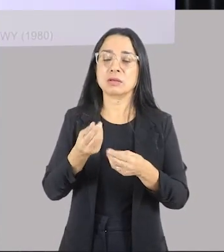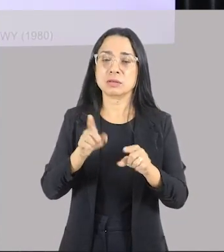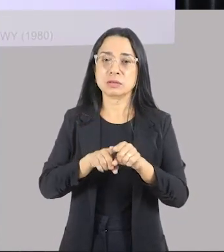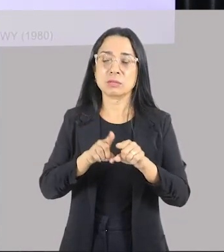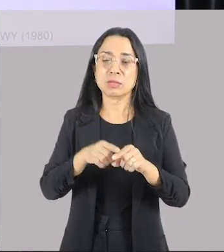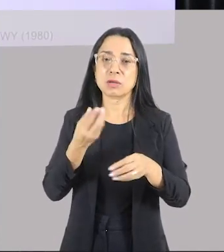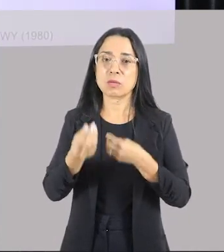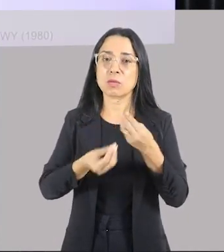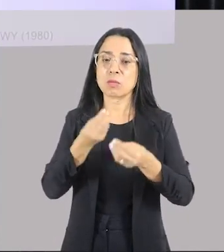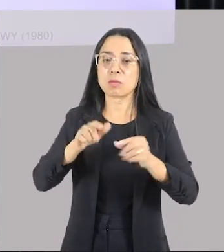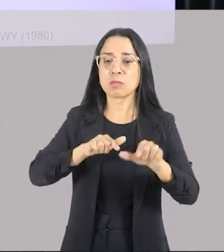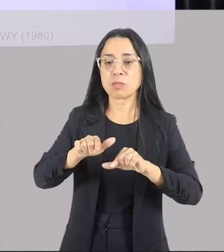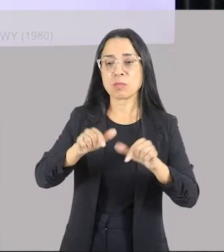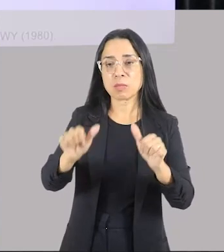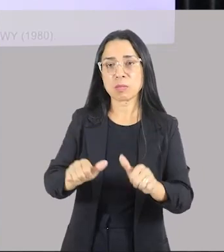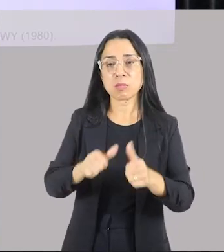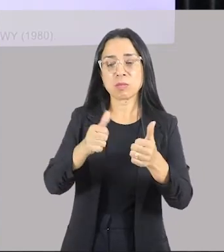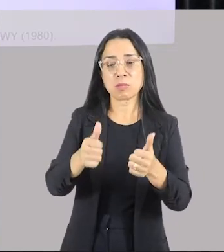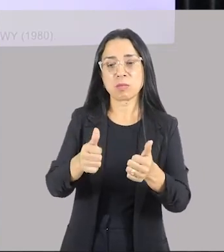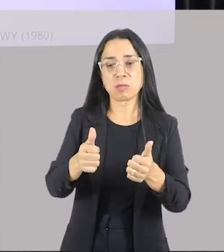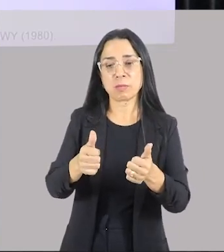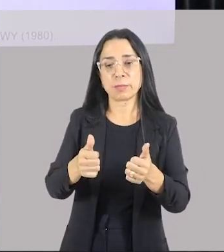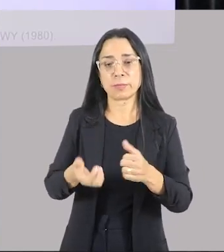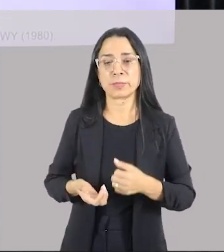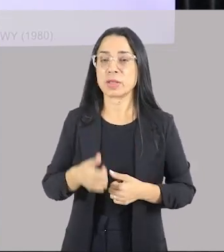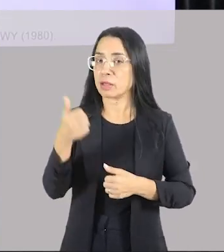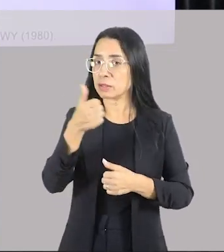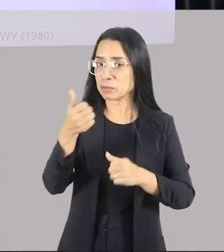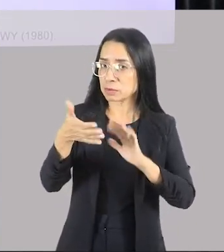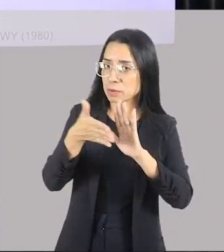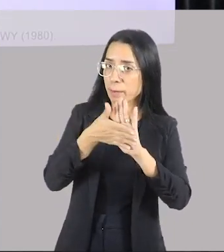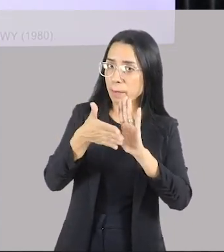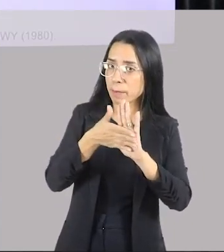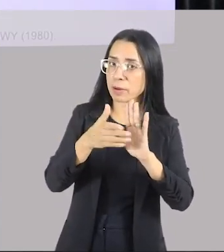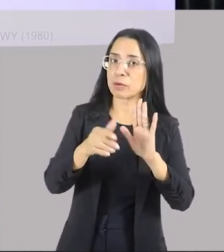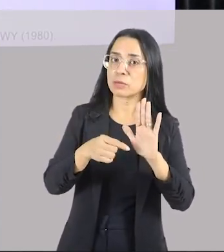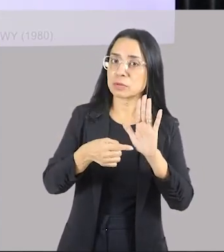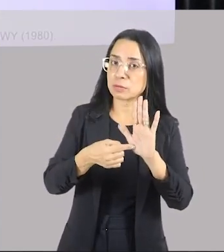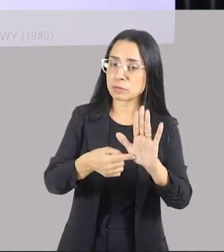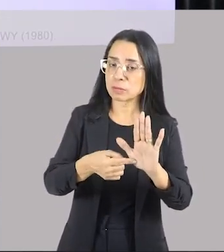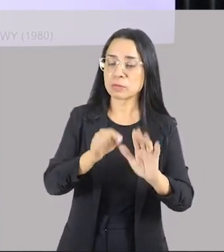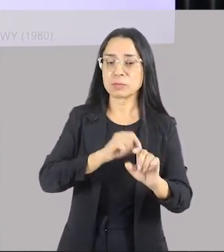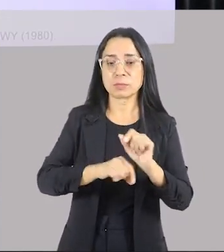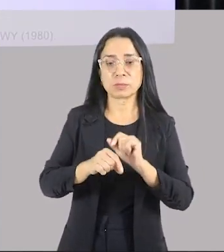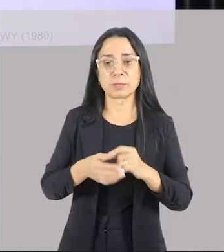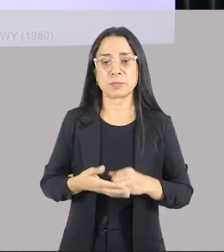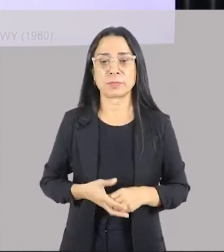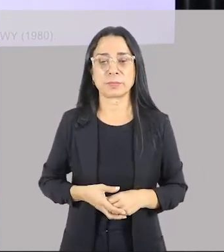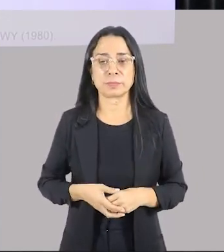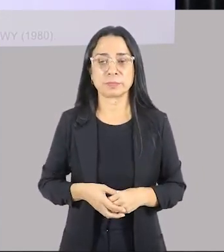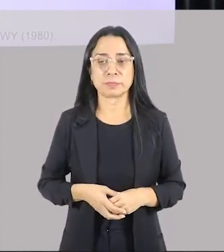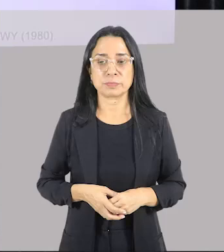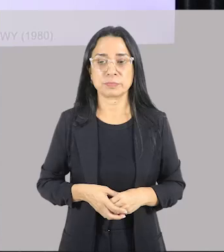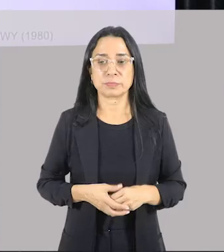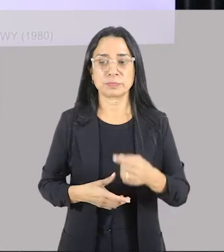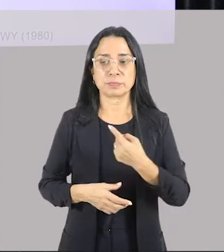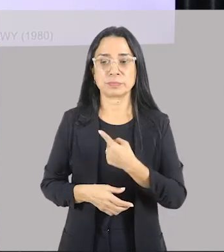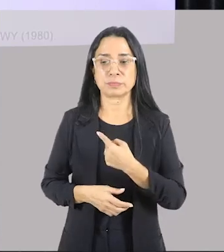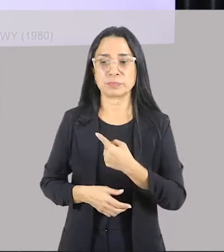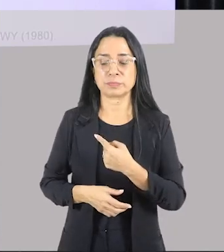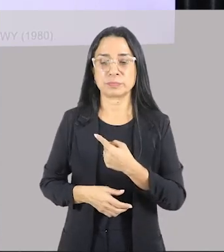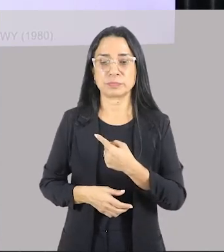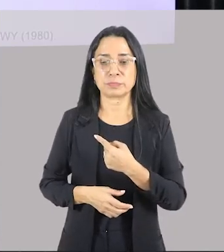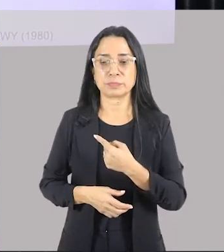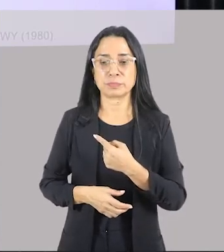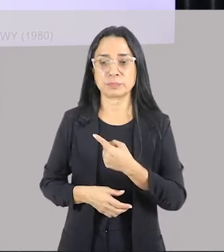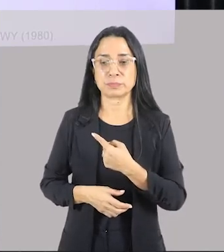das primeiras pautas, né, que eles então vão colocar. O fim da contribuição pró-pátria, né, que é uma iniciativa de apoio financeiro